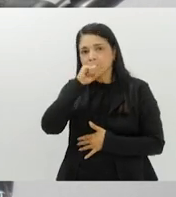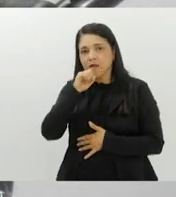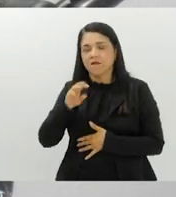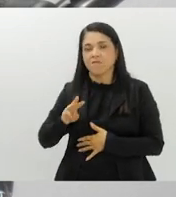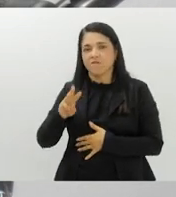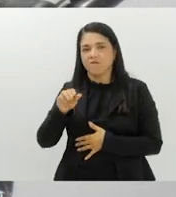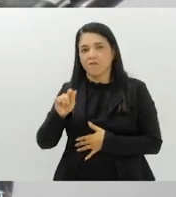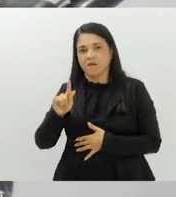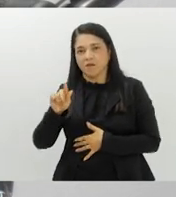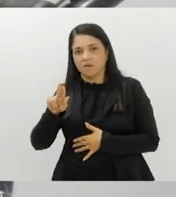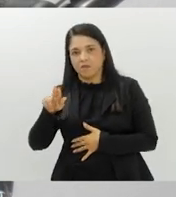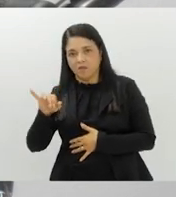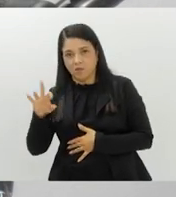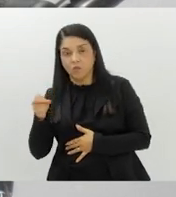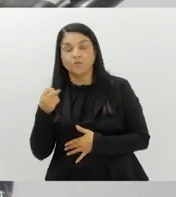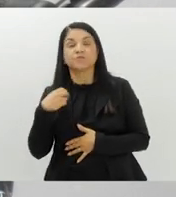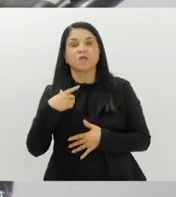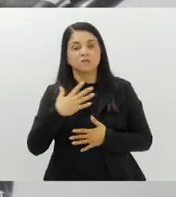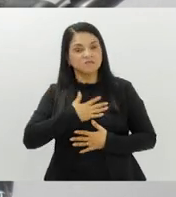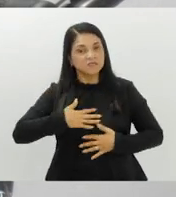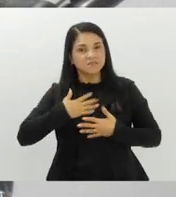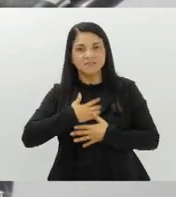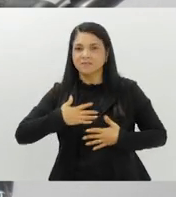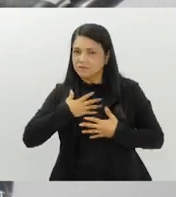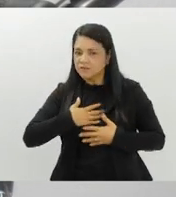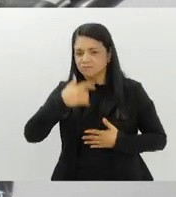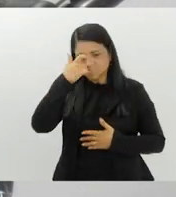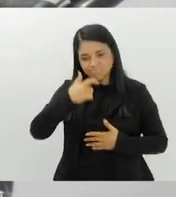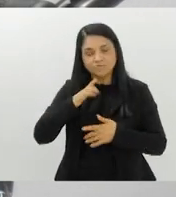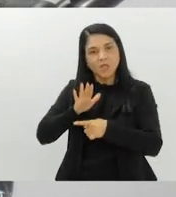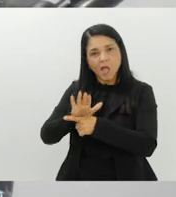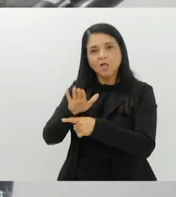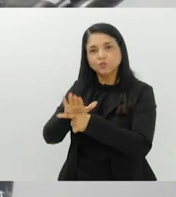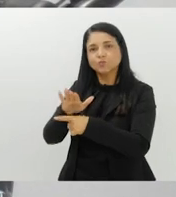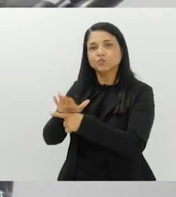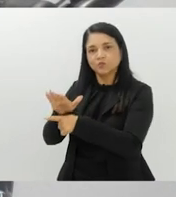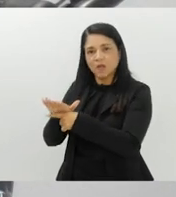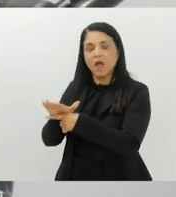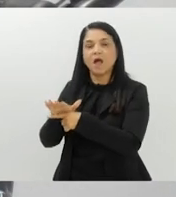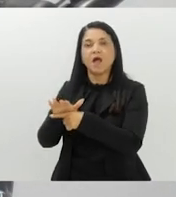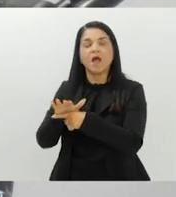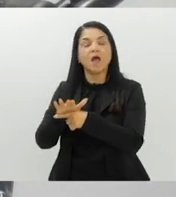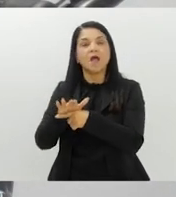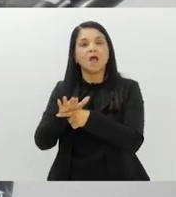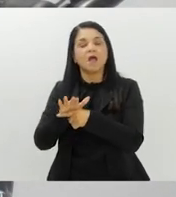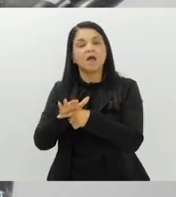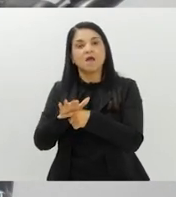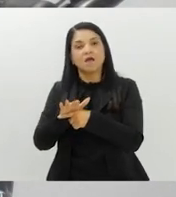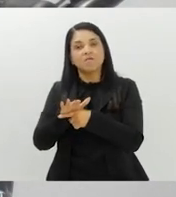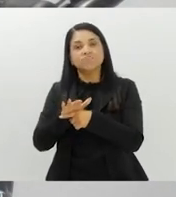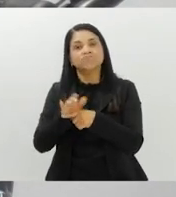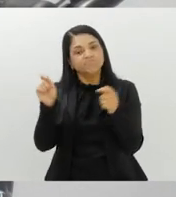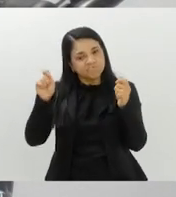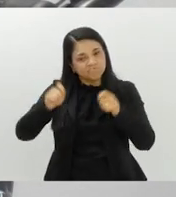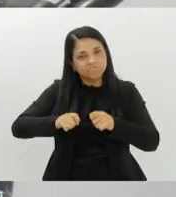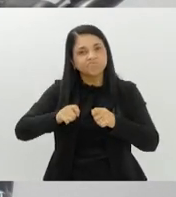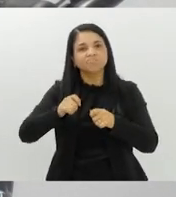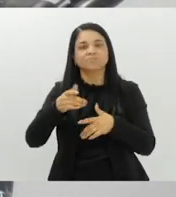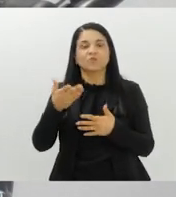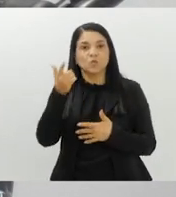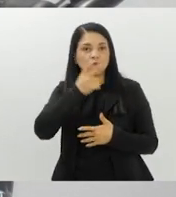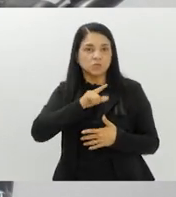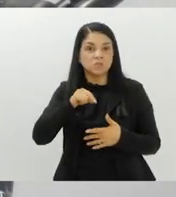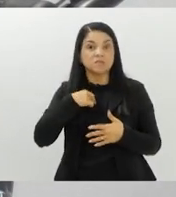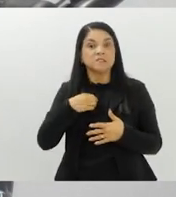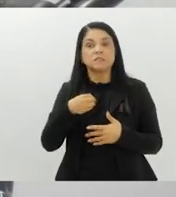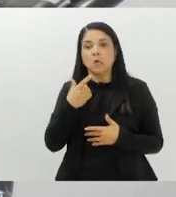comigo, e eu vou ter uma satisfação muito grande poder auxiliar vocês dentro daquilo que eu consiga. E, se eu não conseguir, a